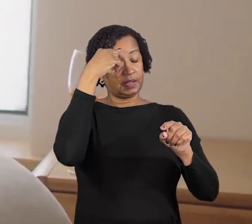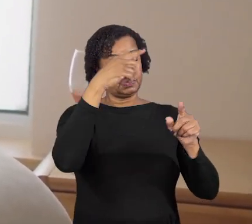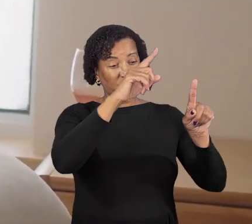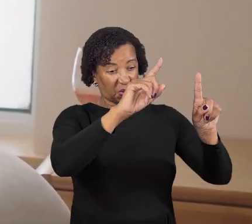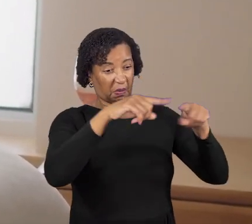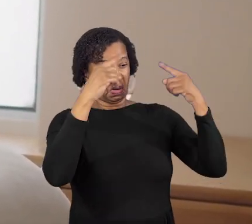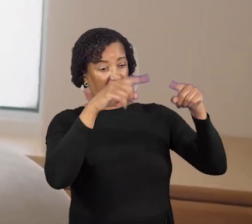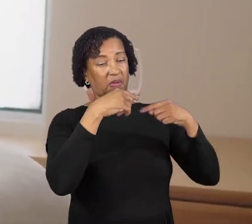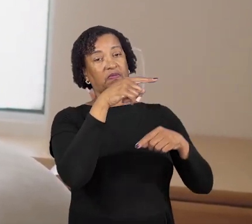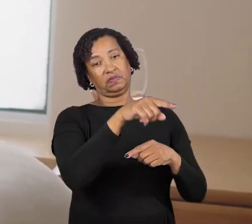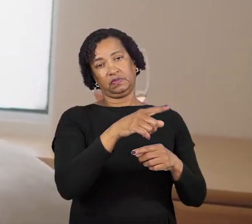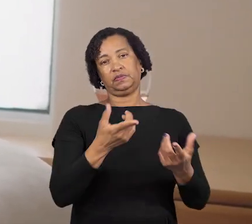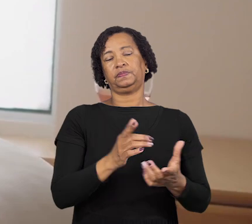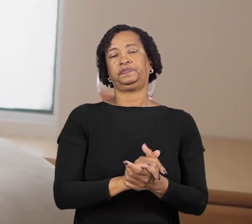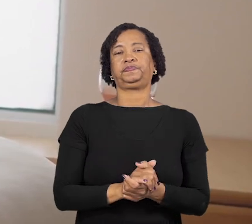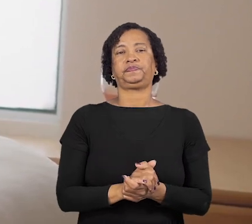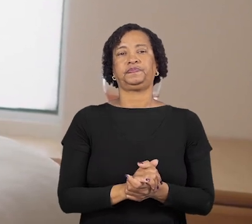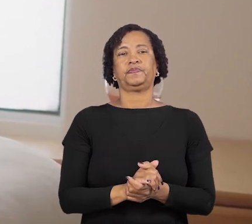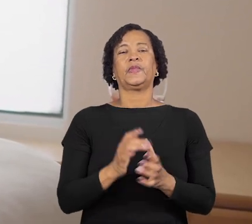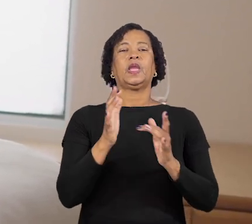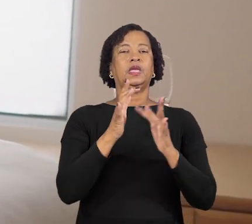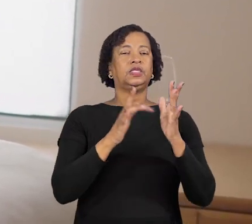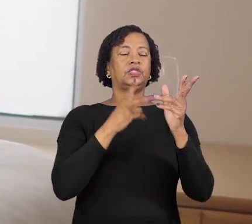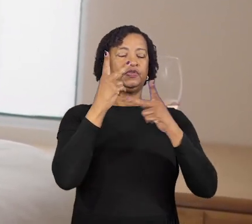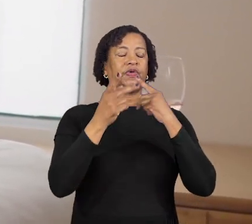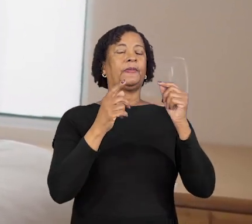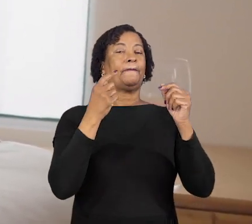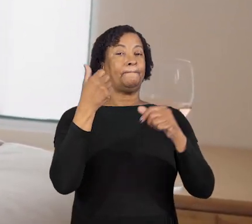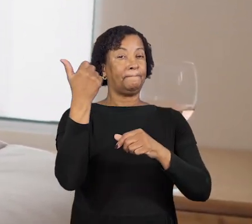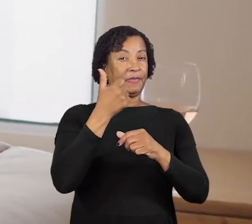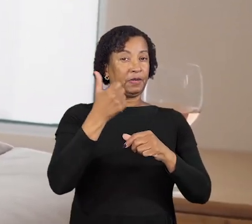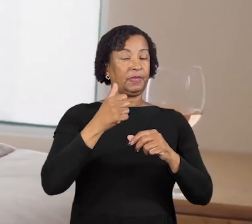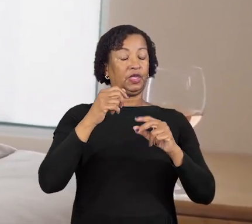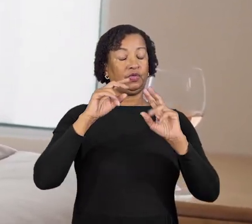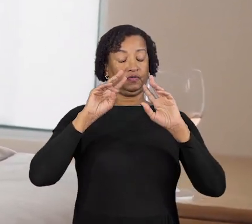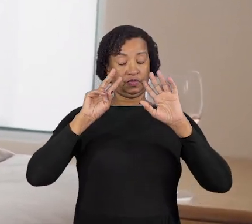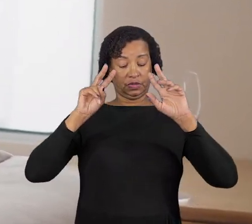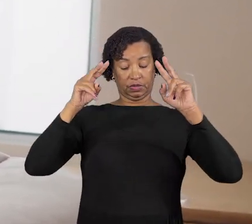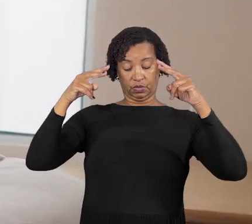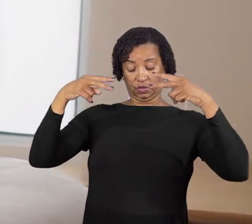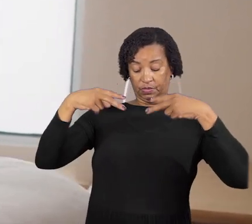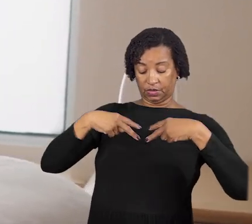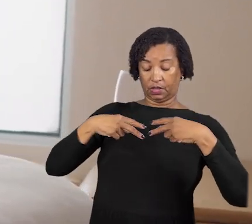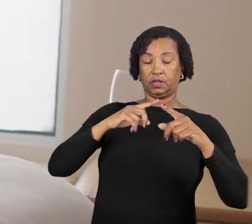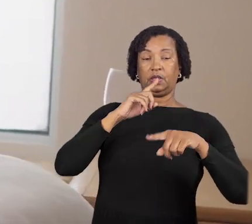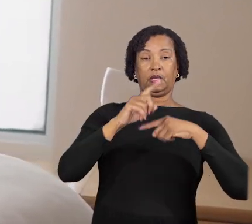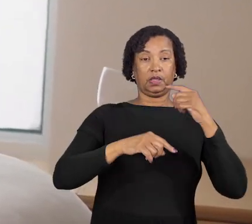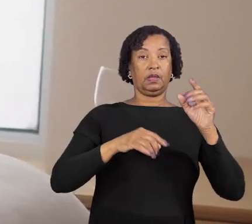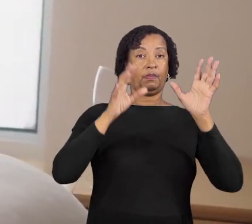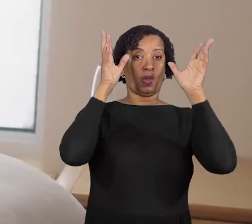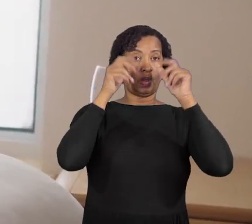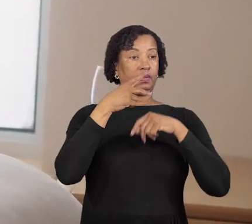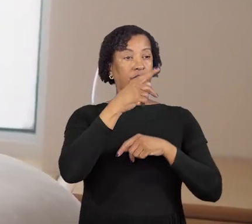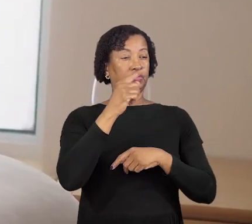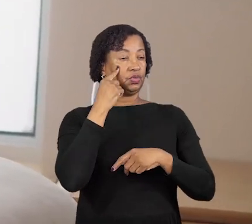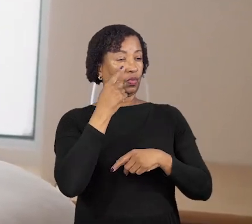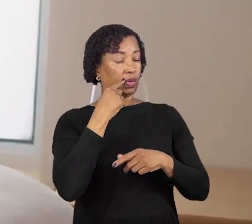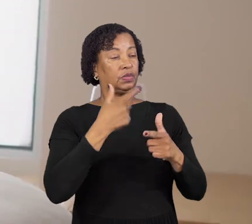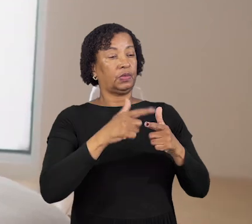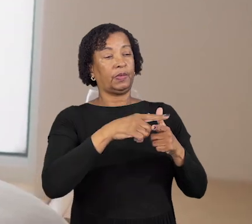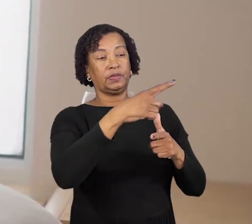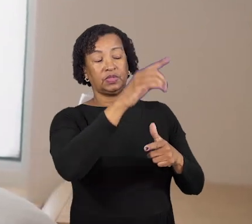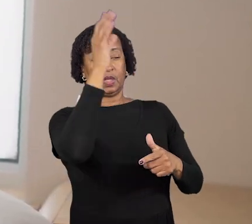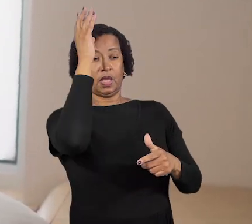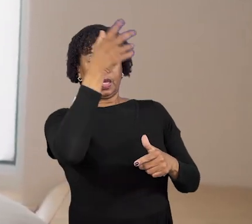muito vocês. E Jesus continua, façam um auto-julgamento primeiro e retire a viga dos seus olhos. Resolva seus